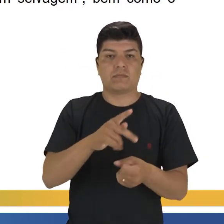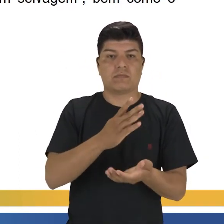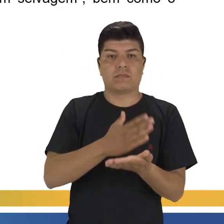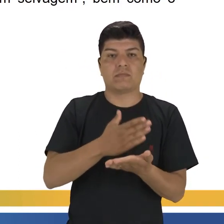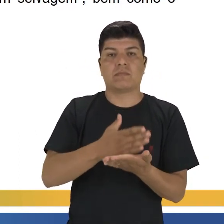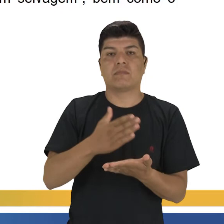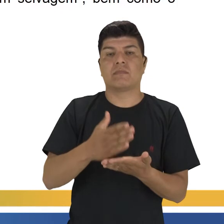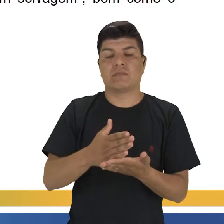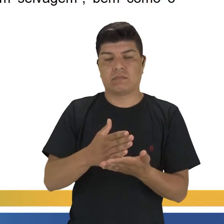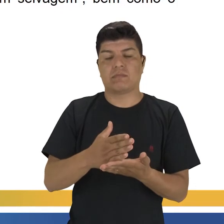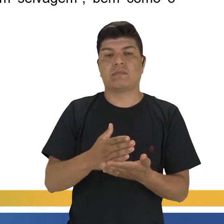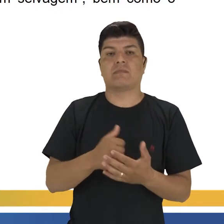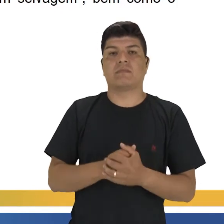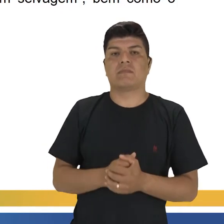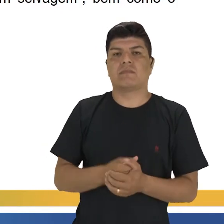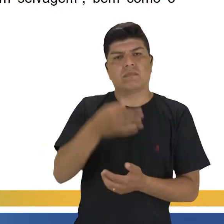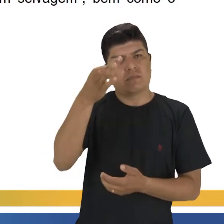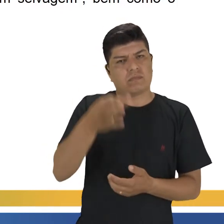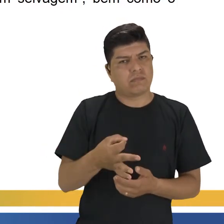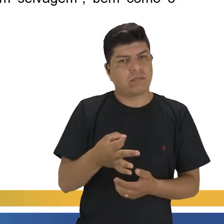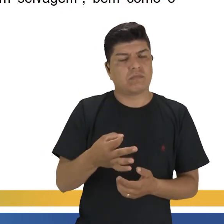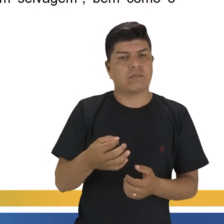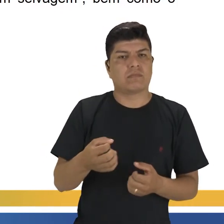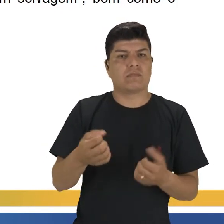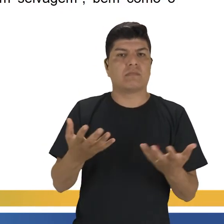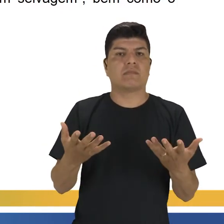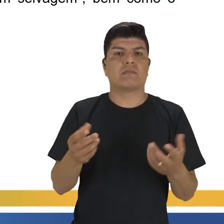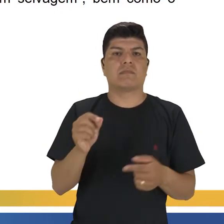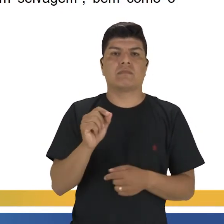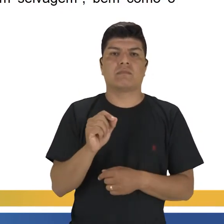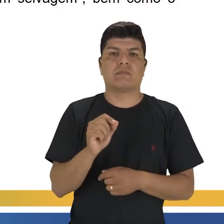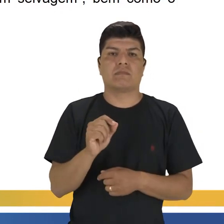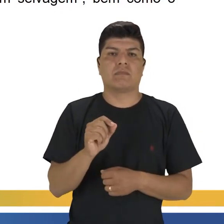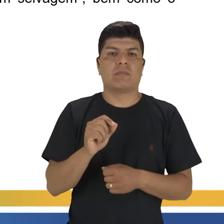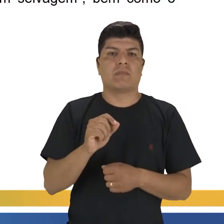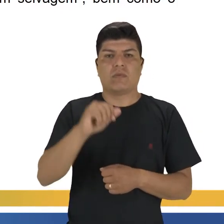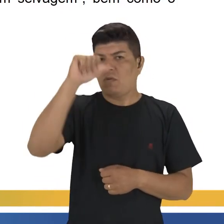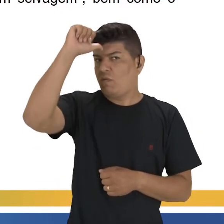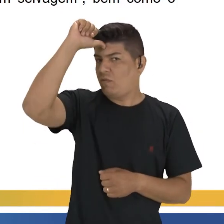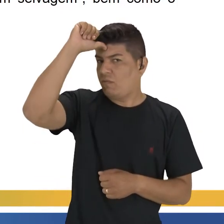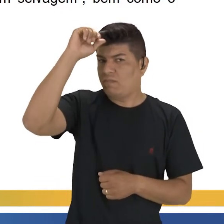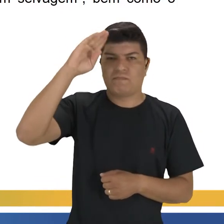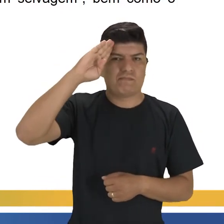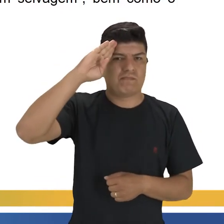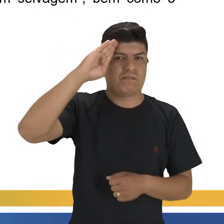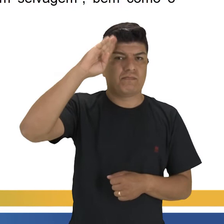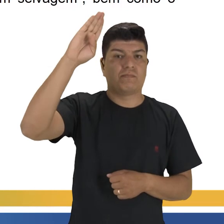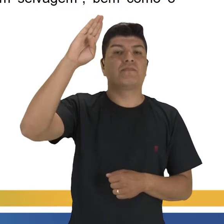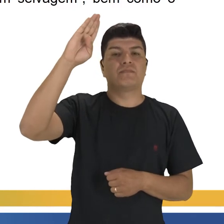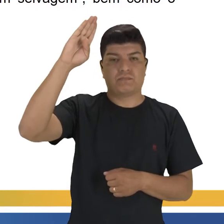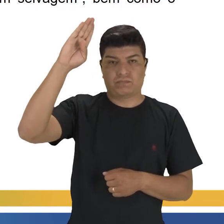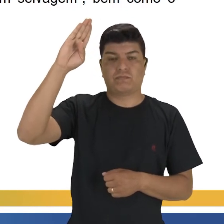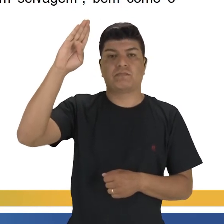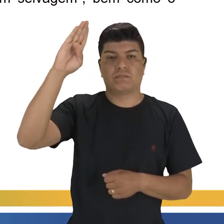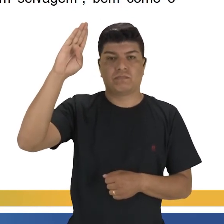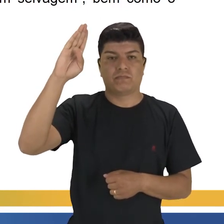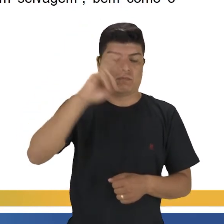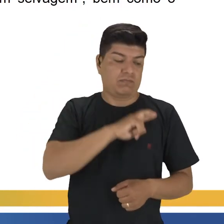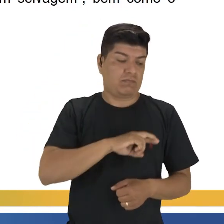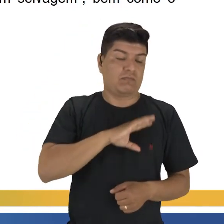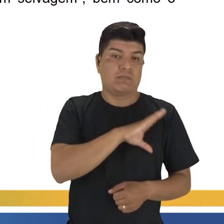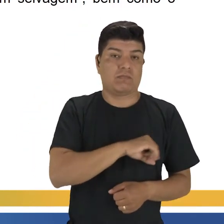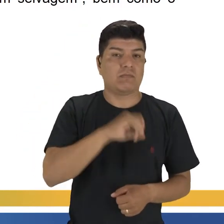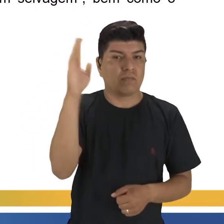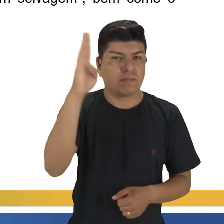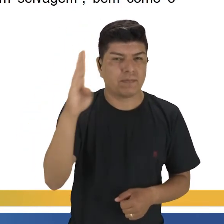do romantismo. Então é correto afirmar: foi o indianismo uma das principais tendências do romance